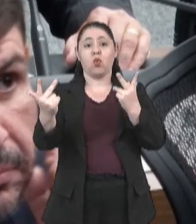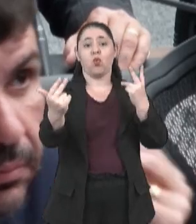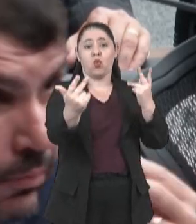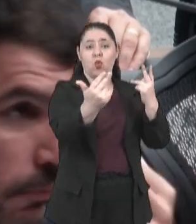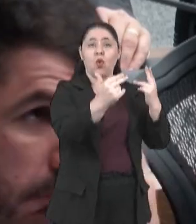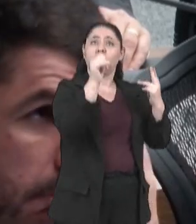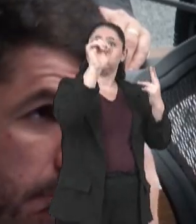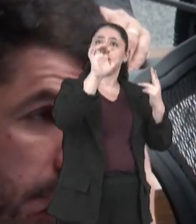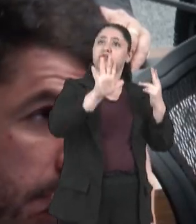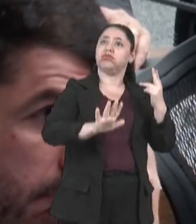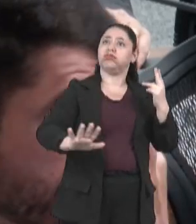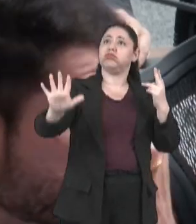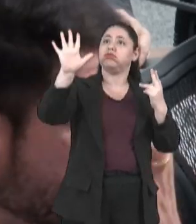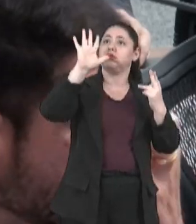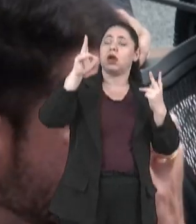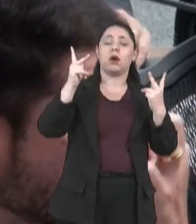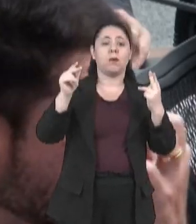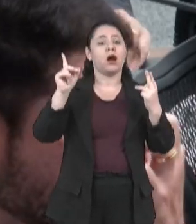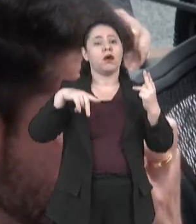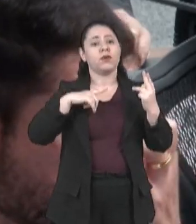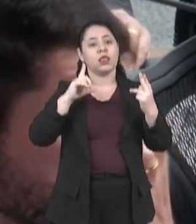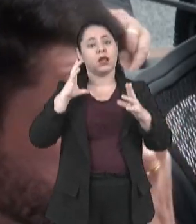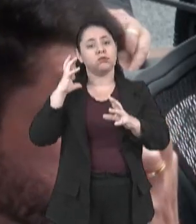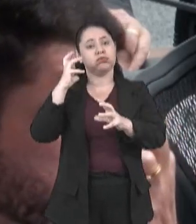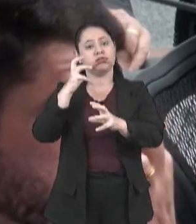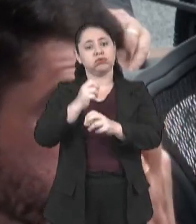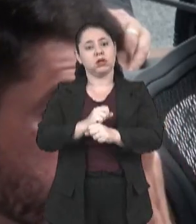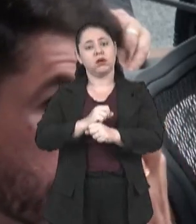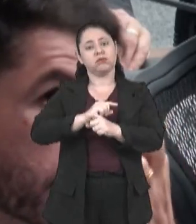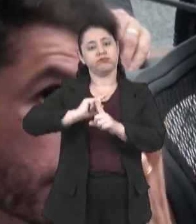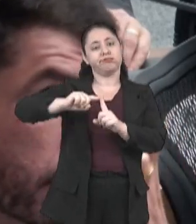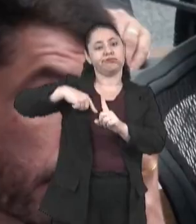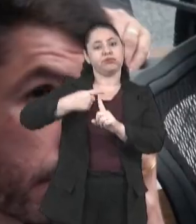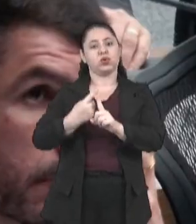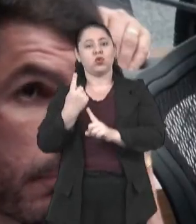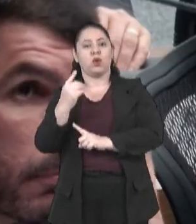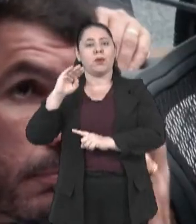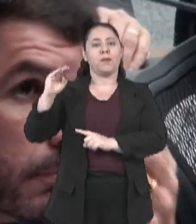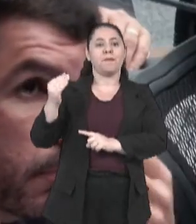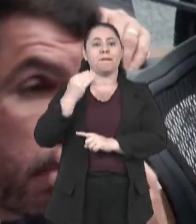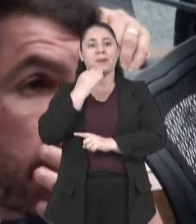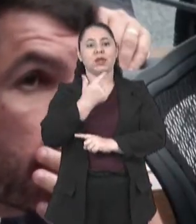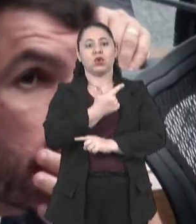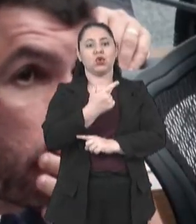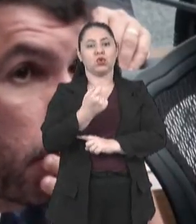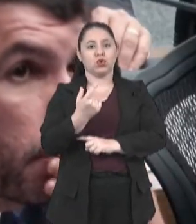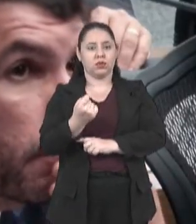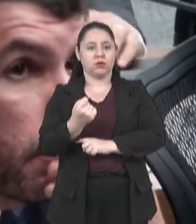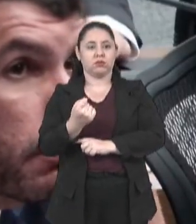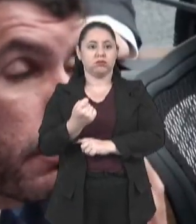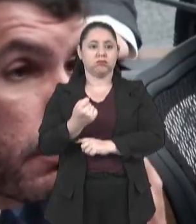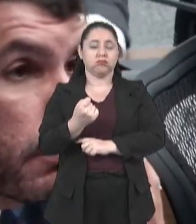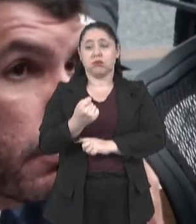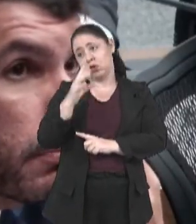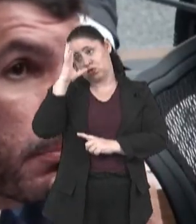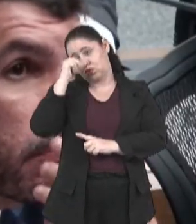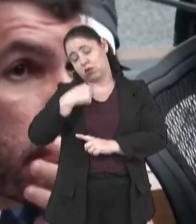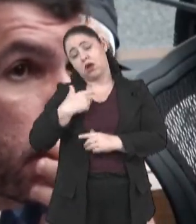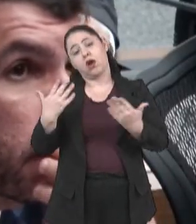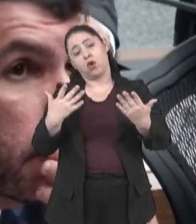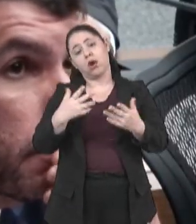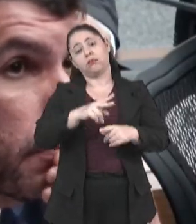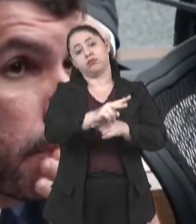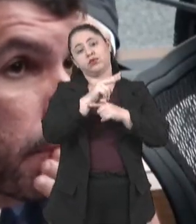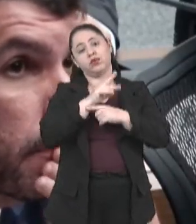a maioria dos estados, ele teria uma arrecadação adicional de 1,2 bi. Tomou essa opção e por isso está